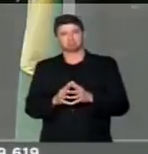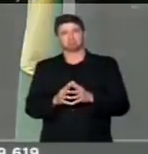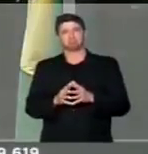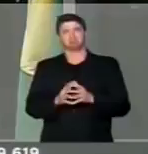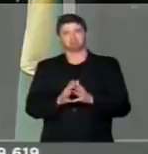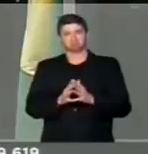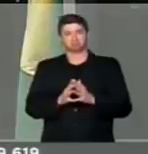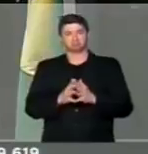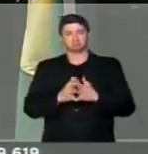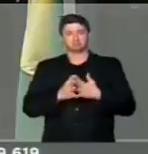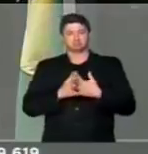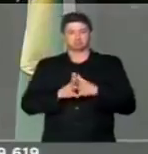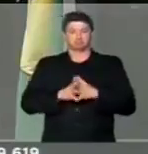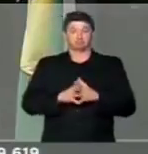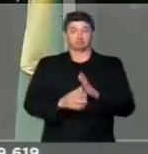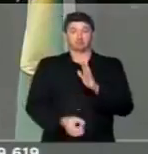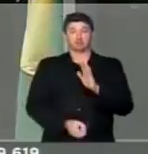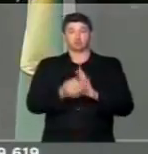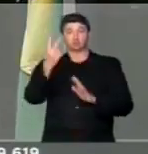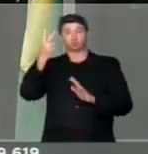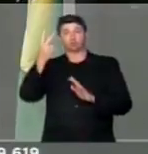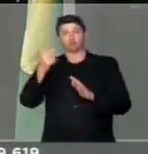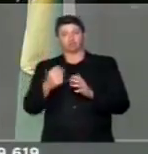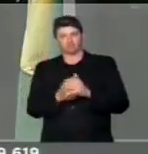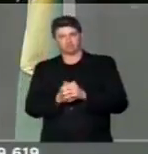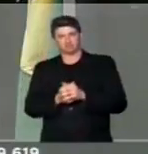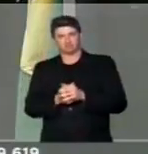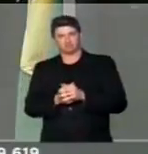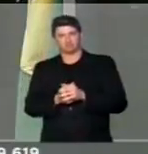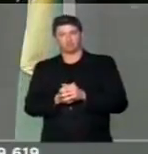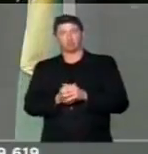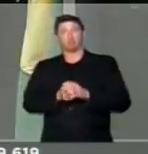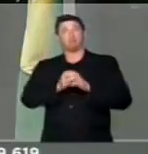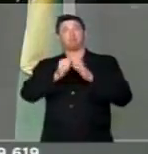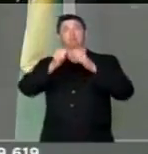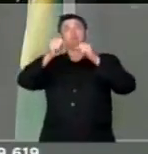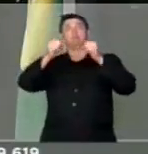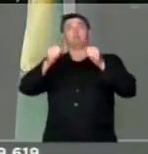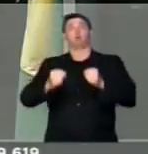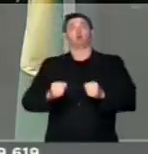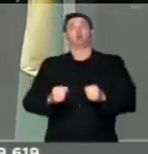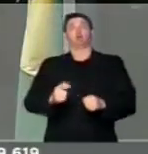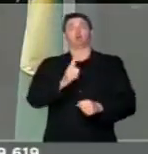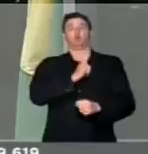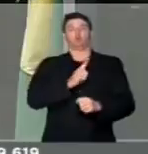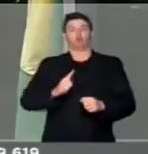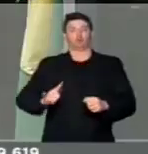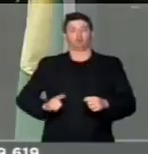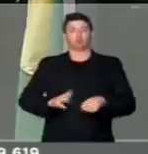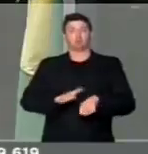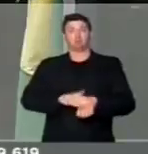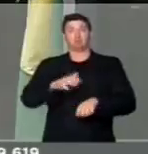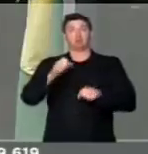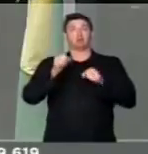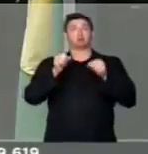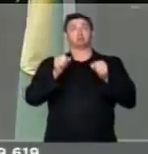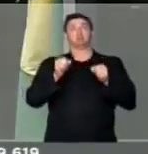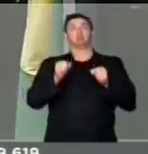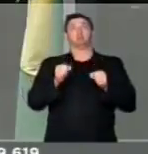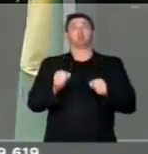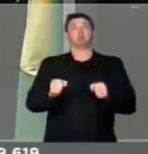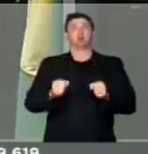impeachment. Pela segunda vez, o poderoso governo, o mais poderoso